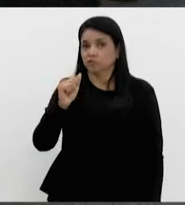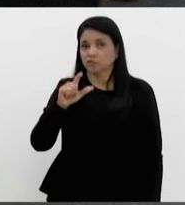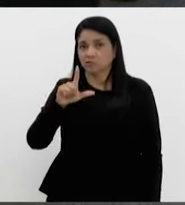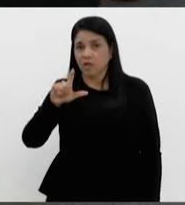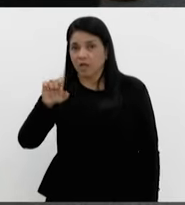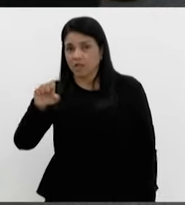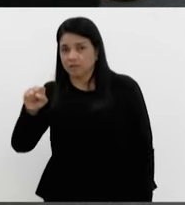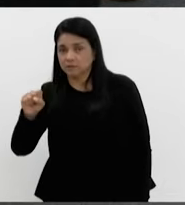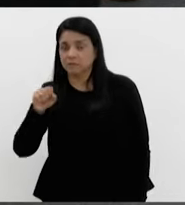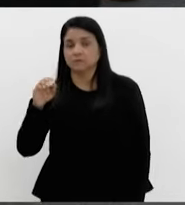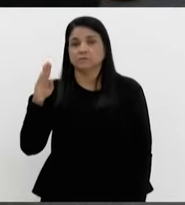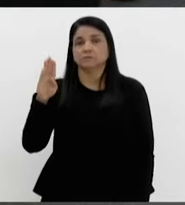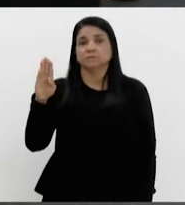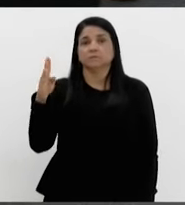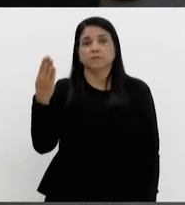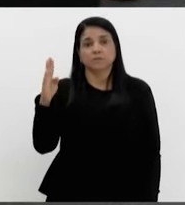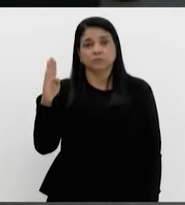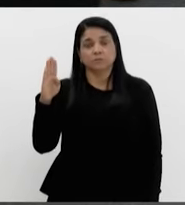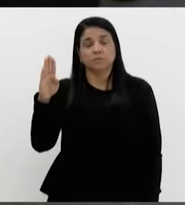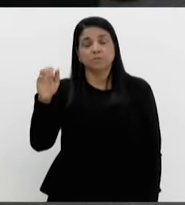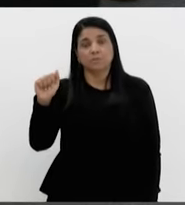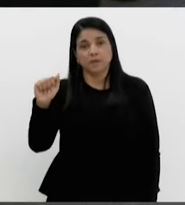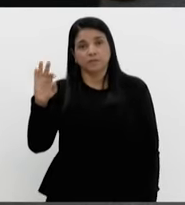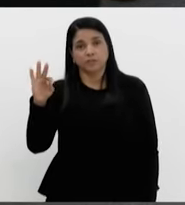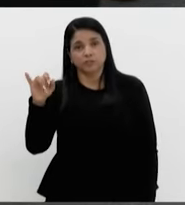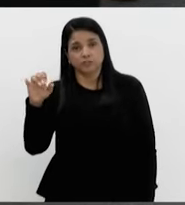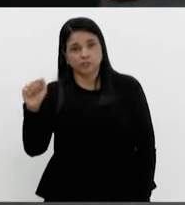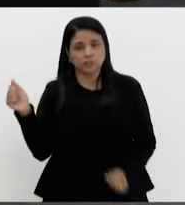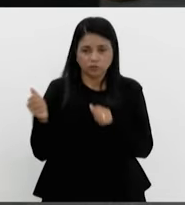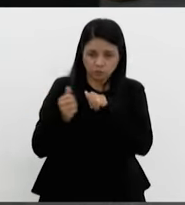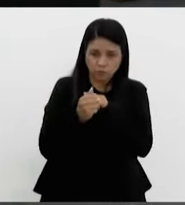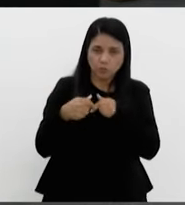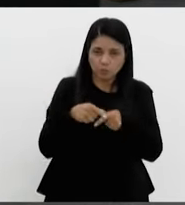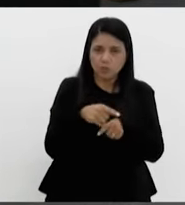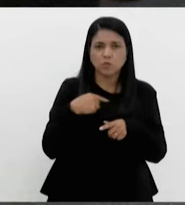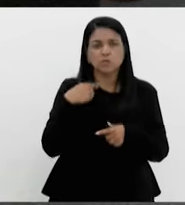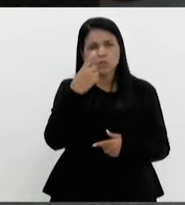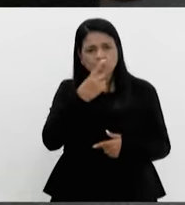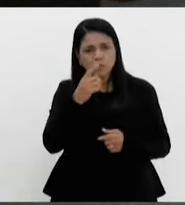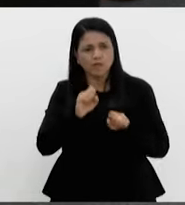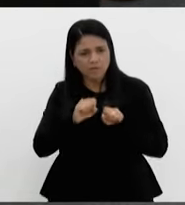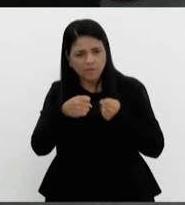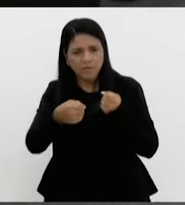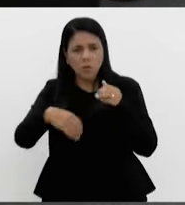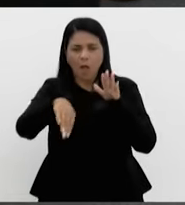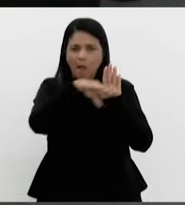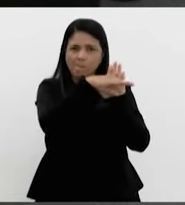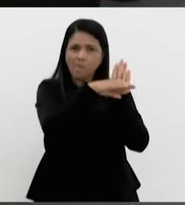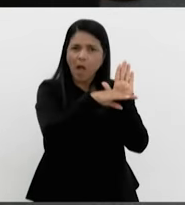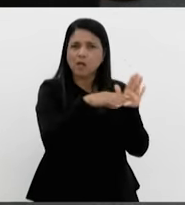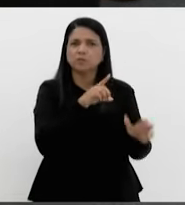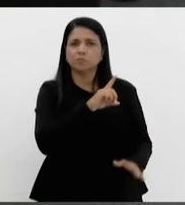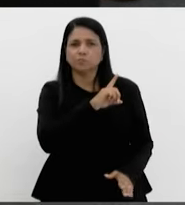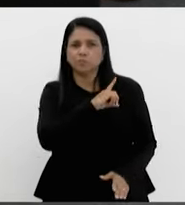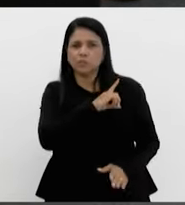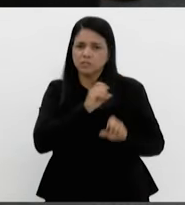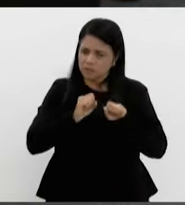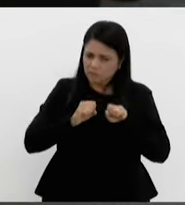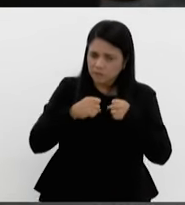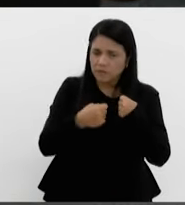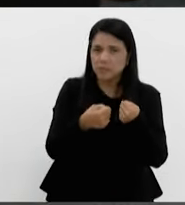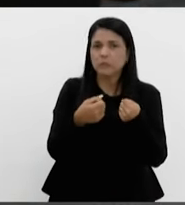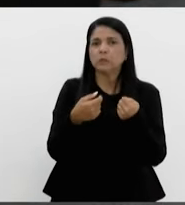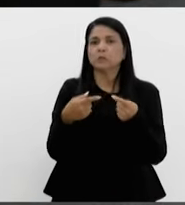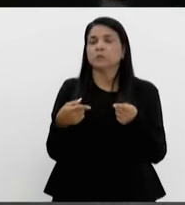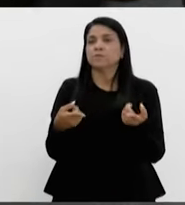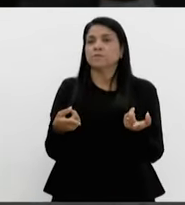da Getransp, esteve lá comigo, e foi um dos deputados que mais defendeu a pauta da Polícia Penal, foi um dos